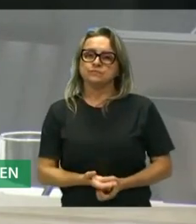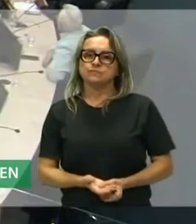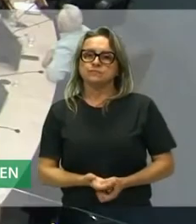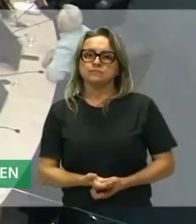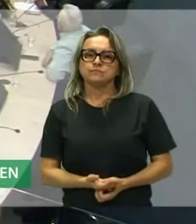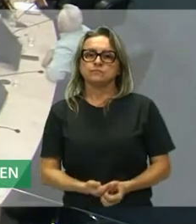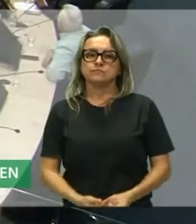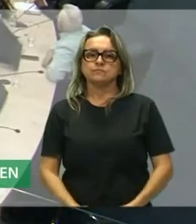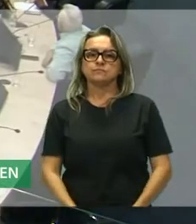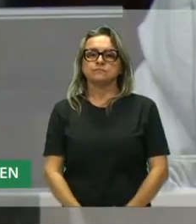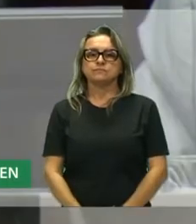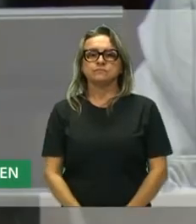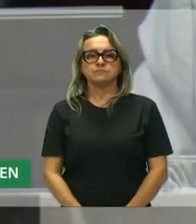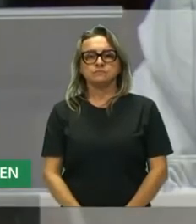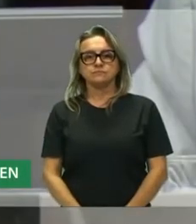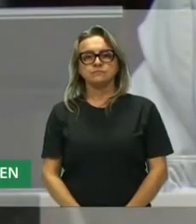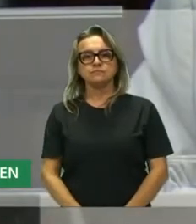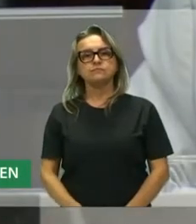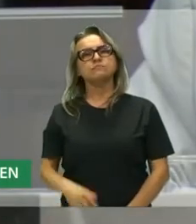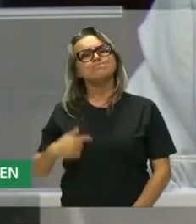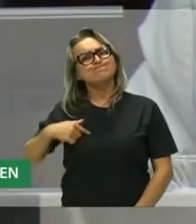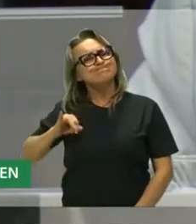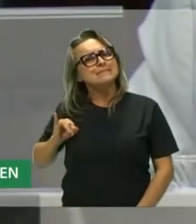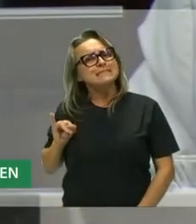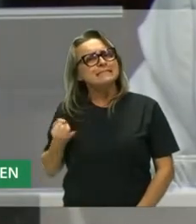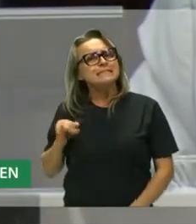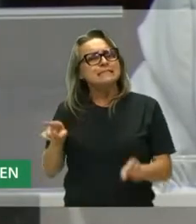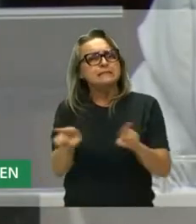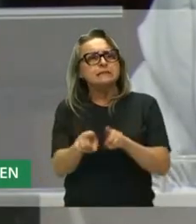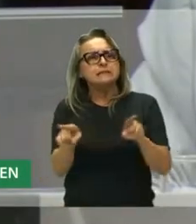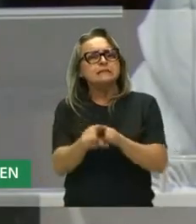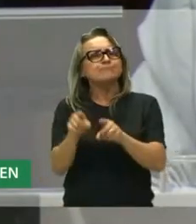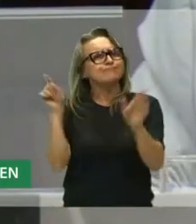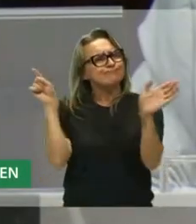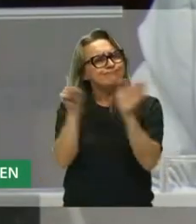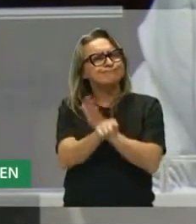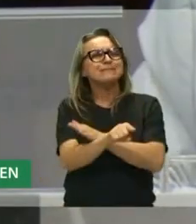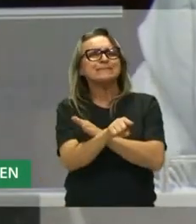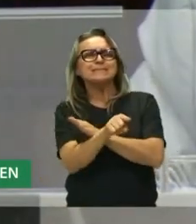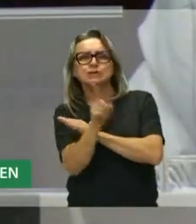Irmã, eu vou aproveitar também, irmã, para fazer uma pergunta para a senhora, bastante